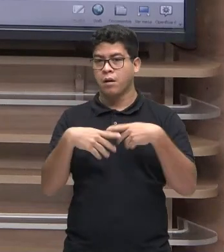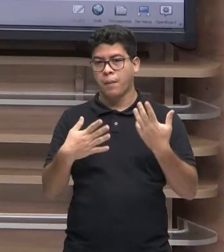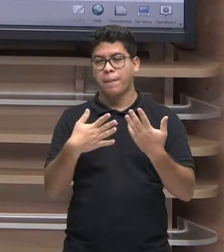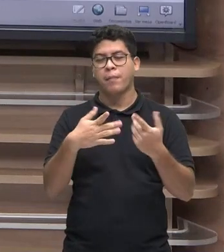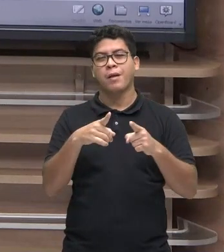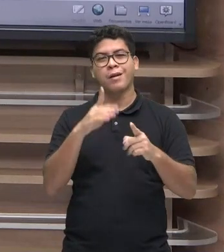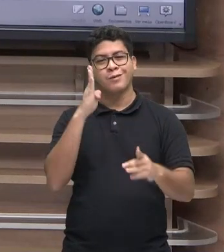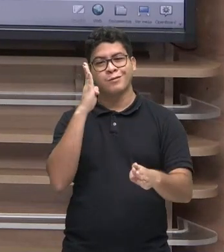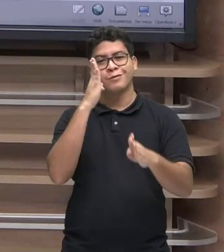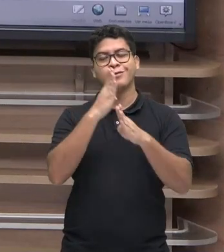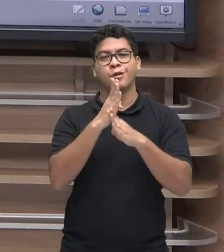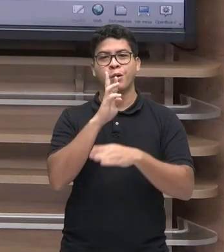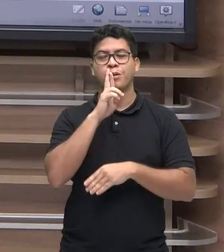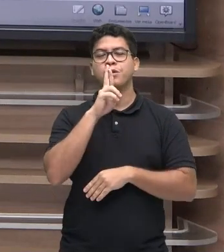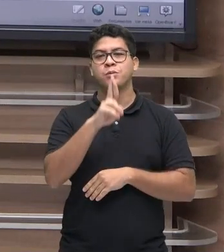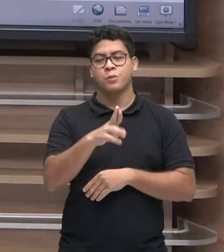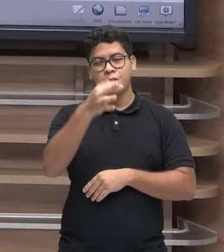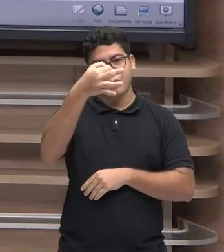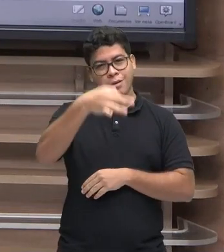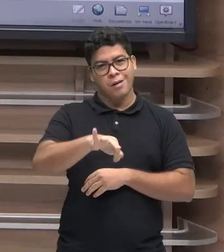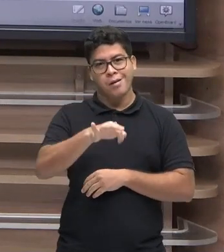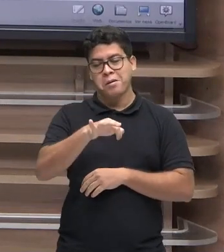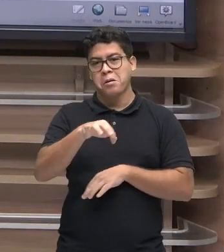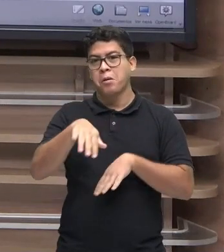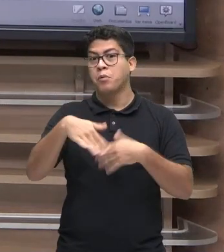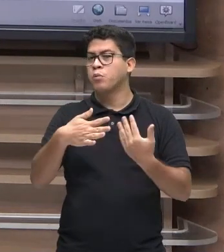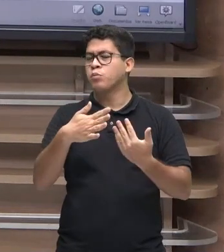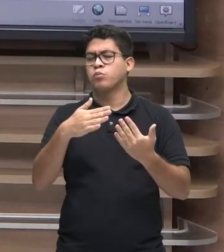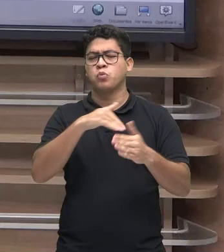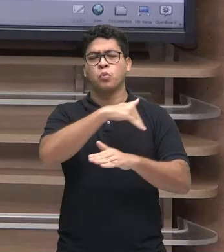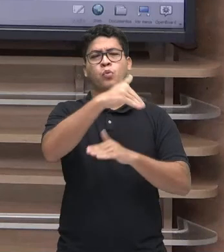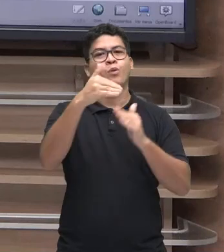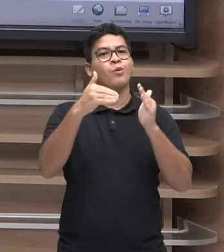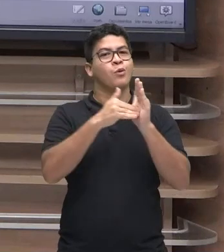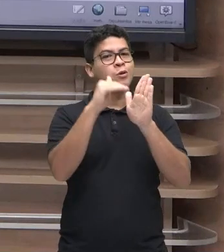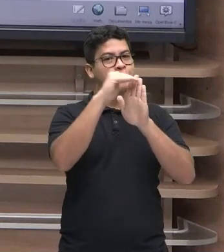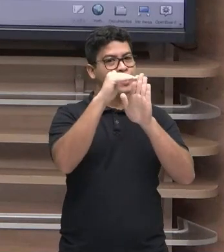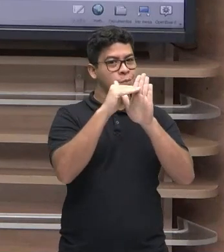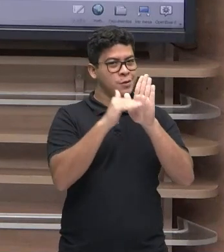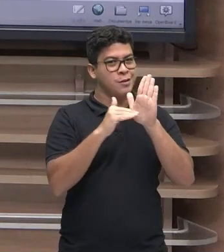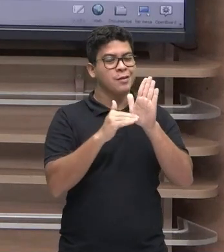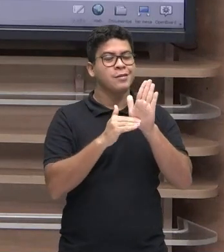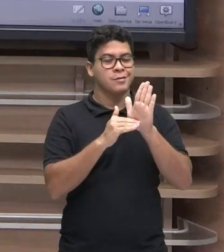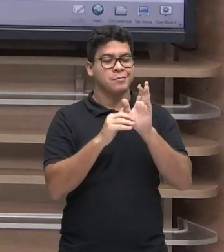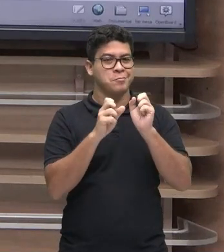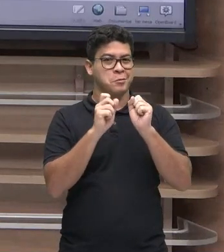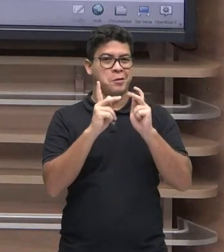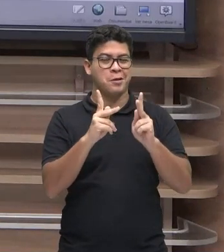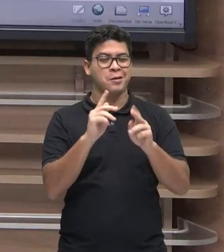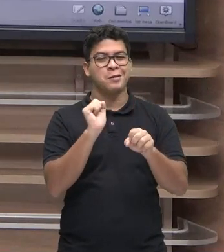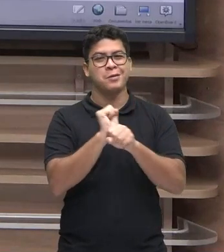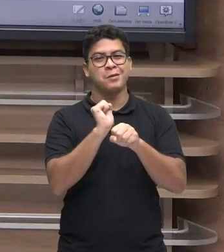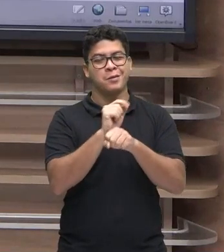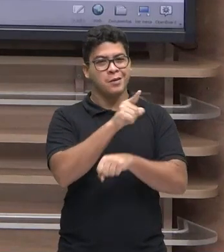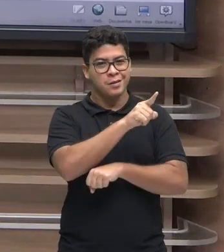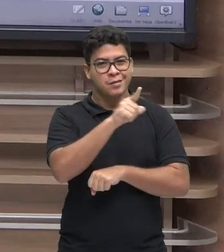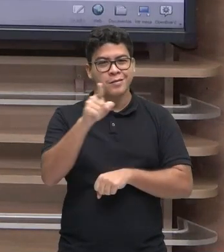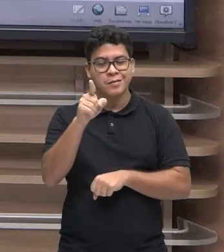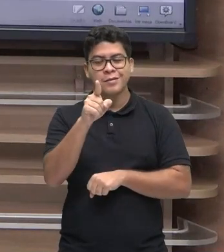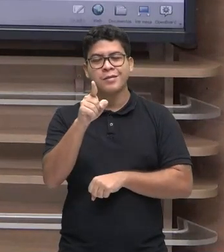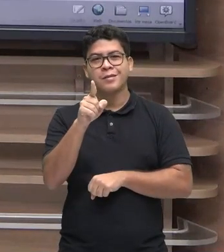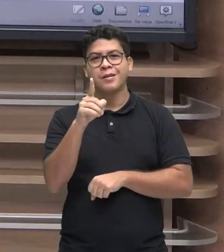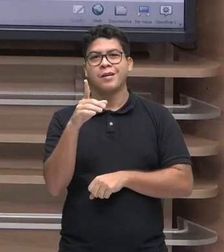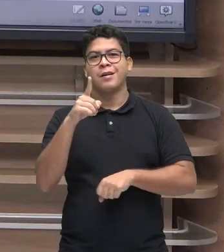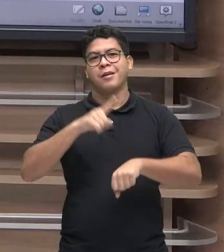chegou no resultado correto, fazendo todos os procedimentos direitinho, tá certo? Espero que vocês tenham compreendido.